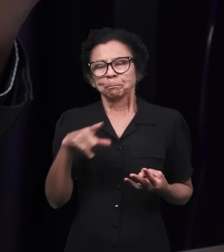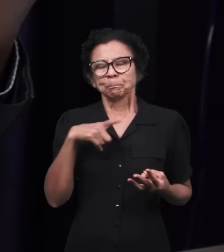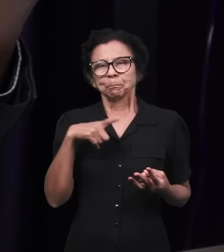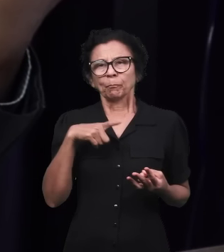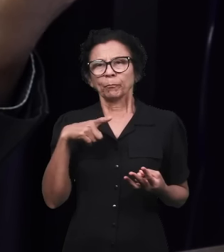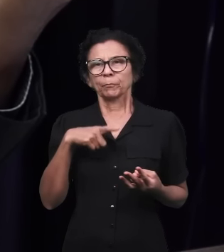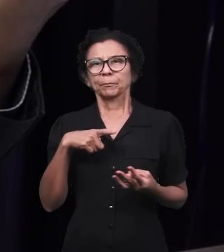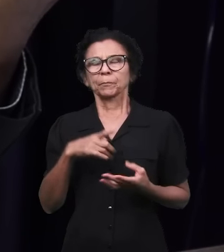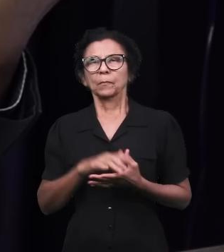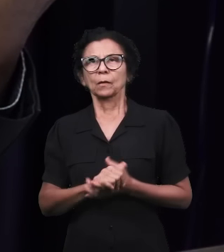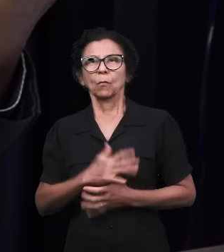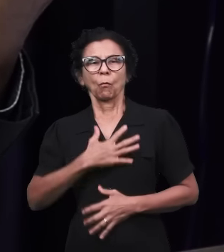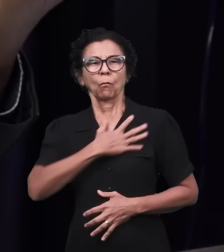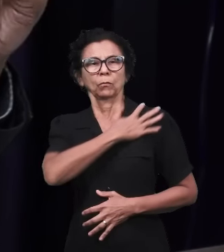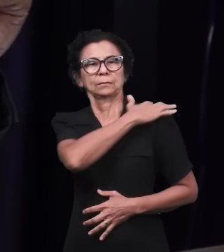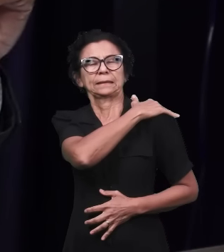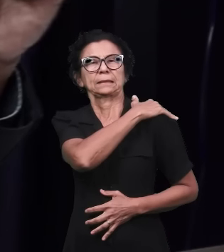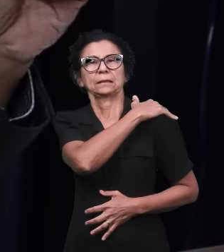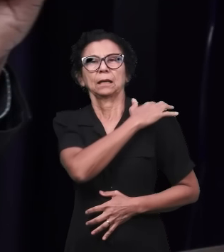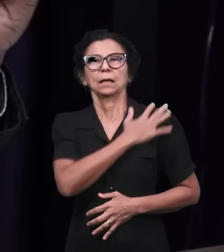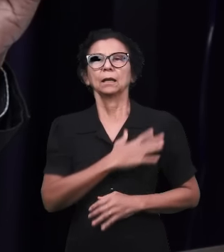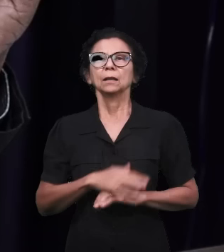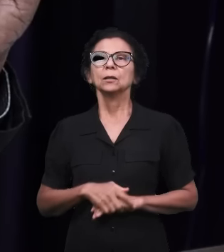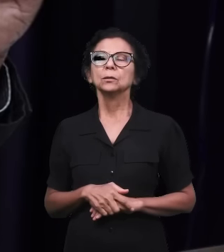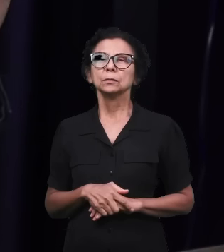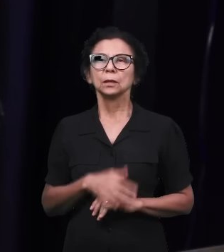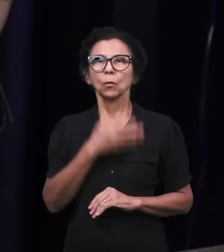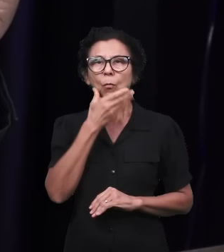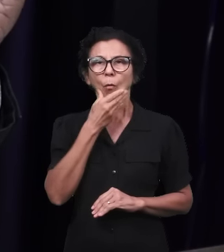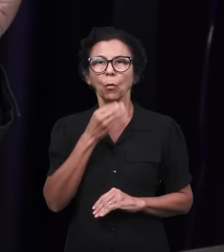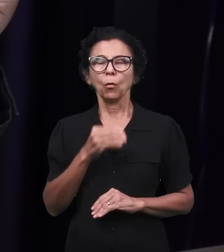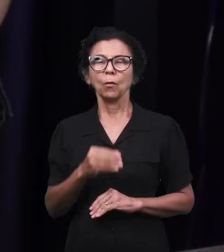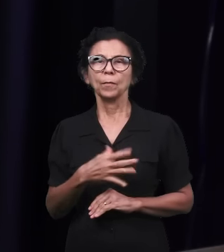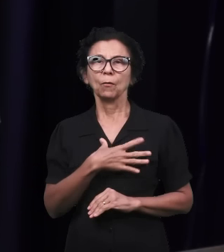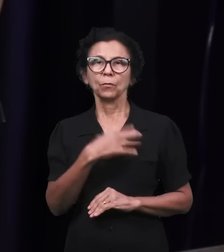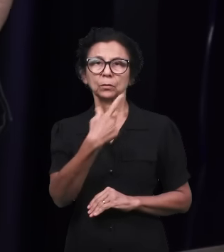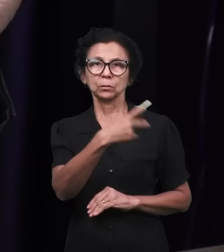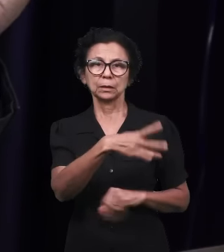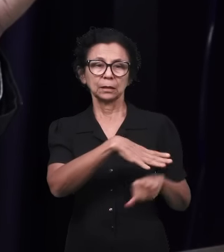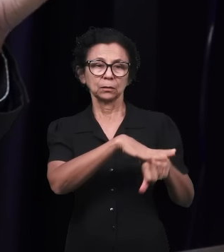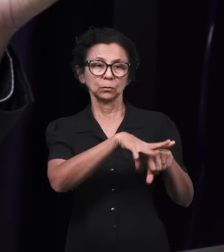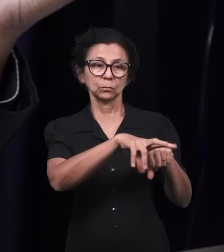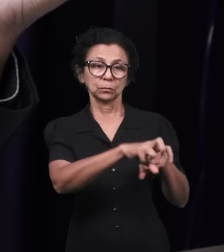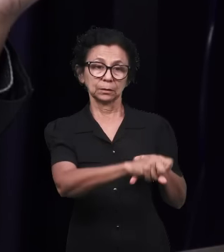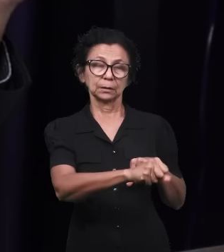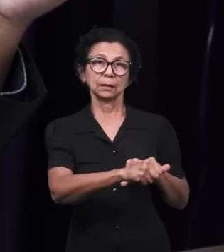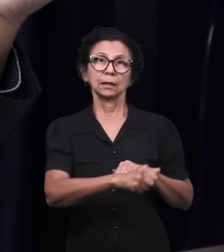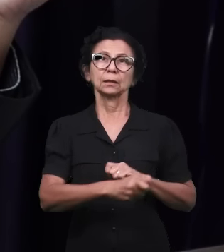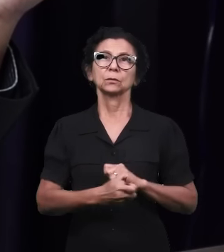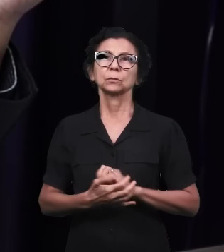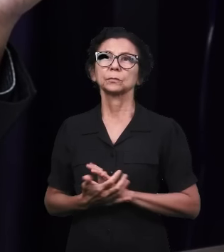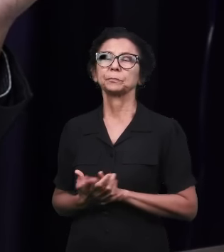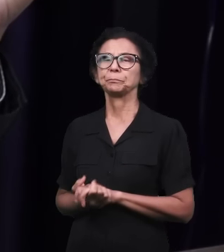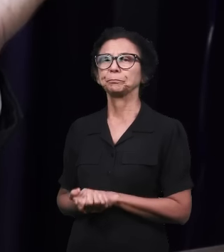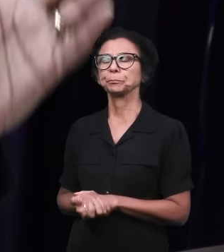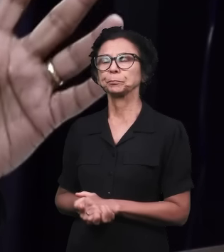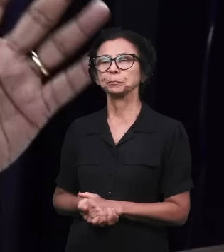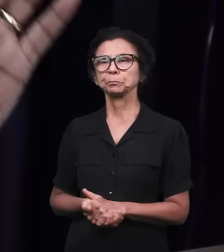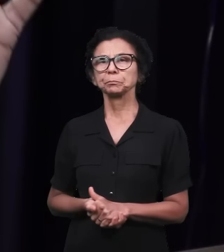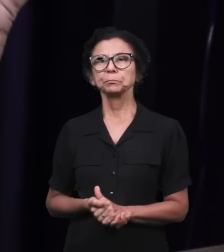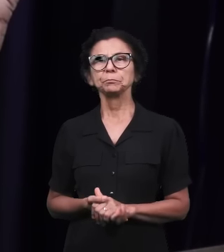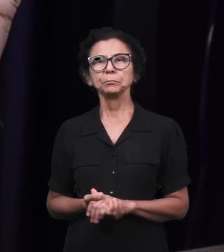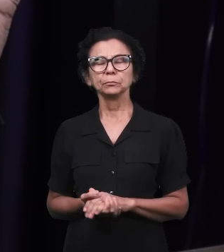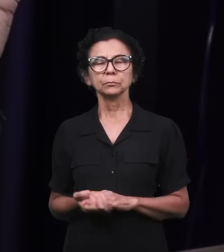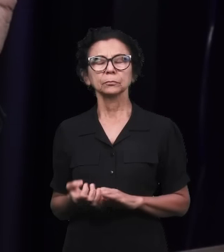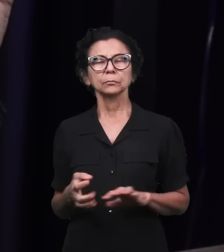que teve o filho curado, né? A expressão bíblica é o régulo, estava ali também. Então